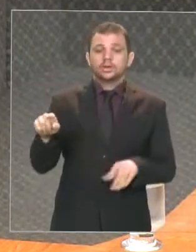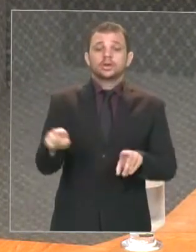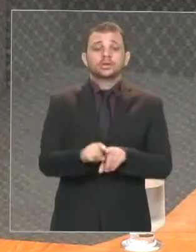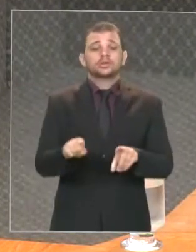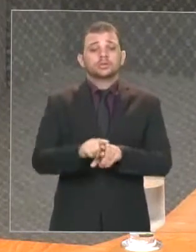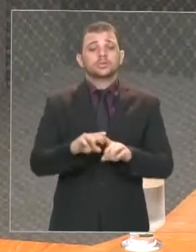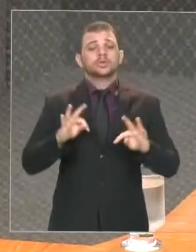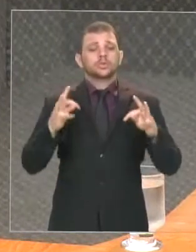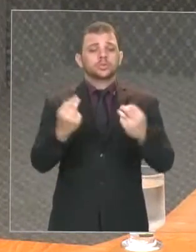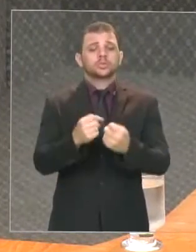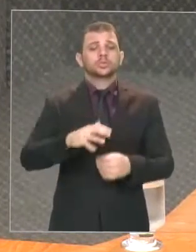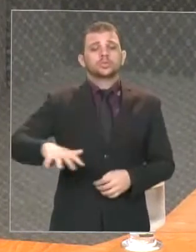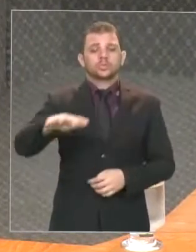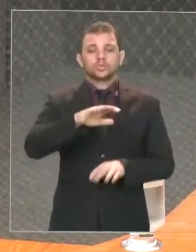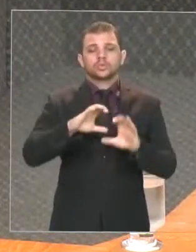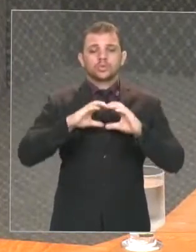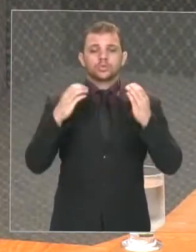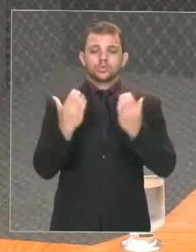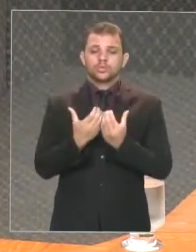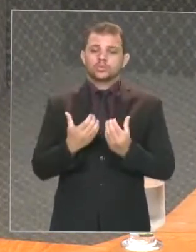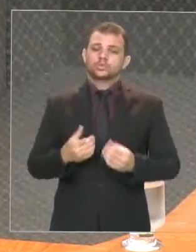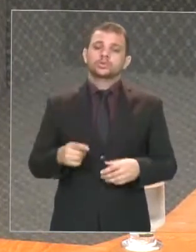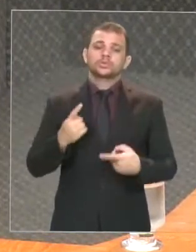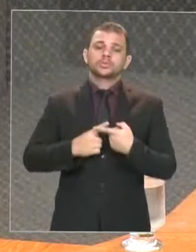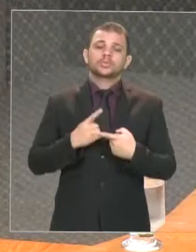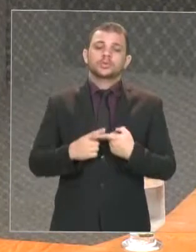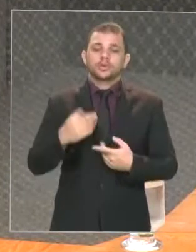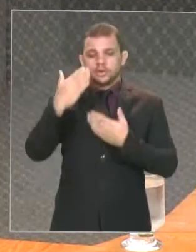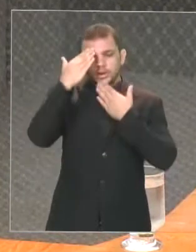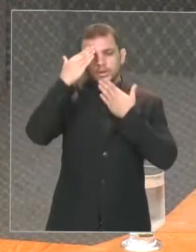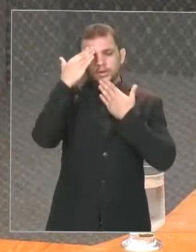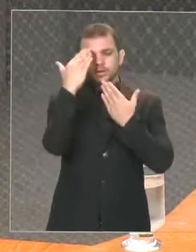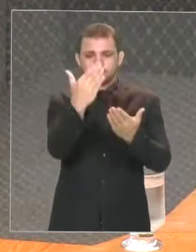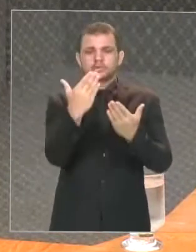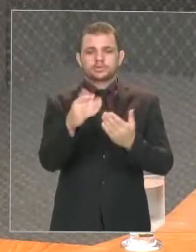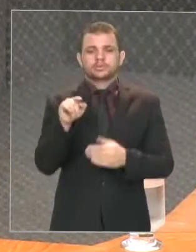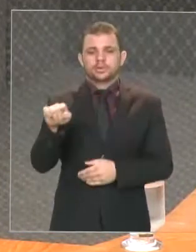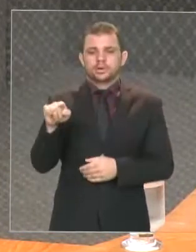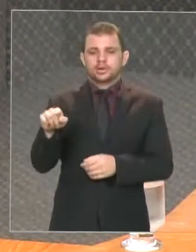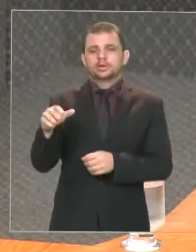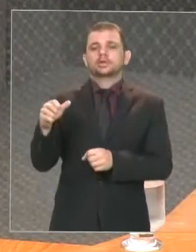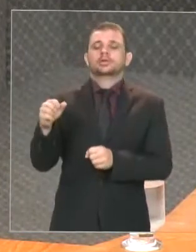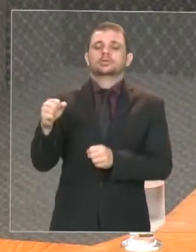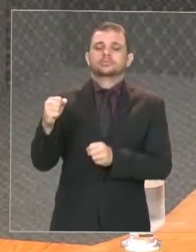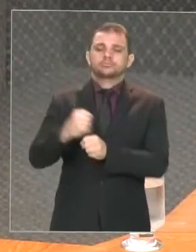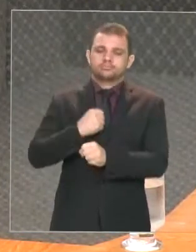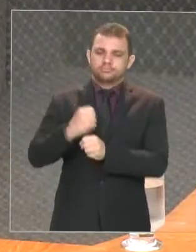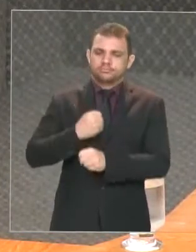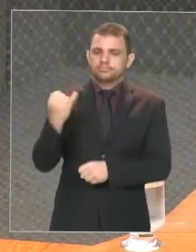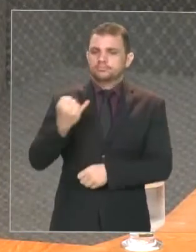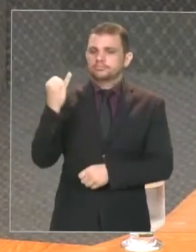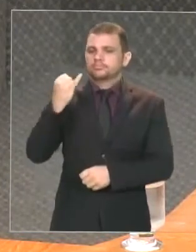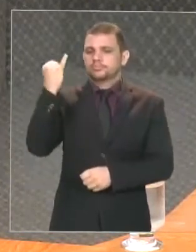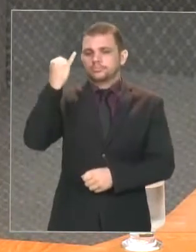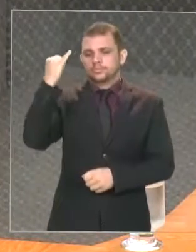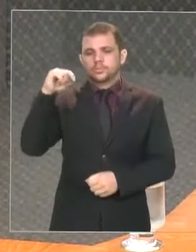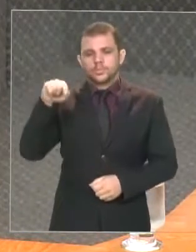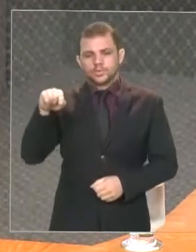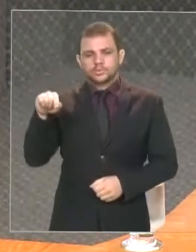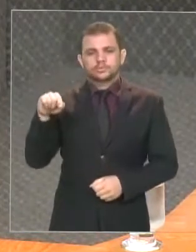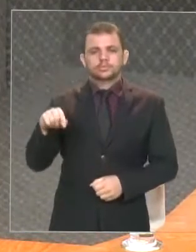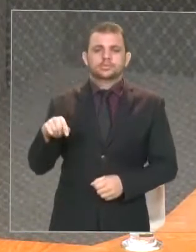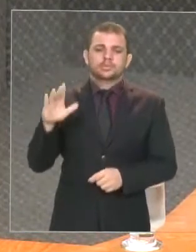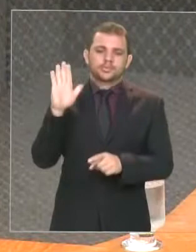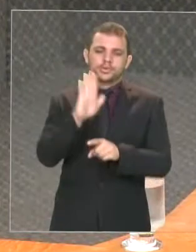agradeceu muito essa significativa obra para o município de Carolina, além de outras obras importantes